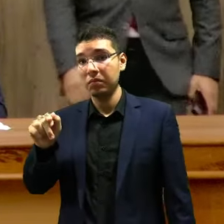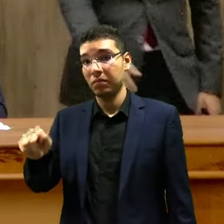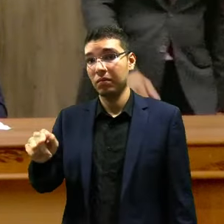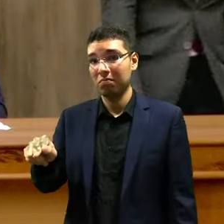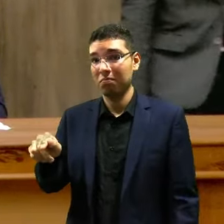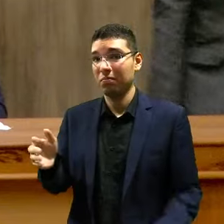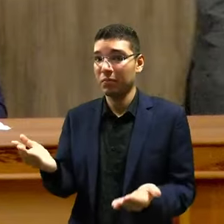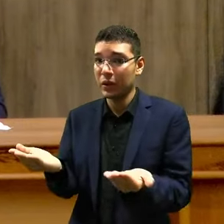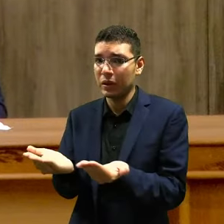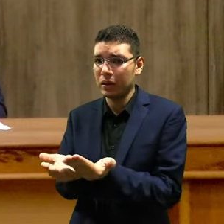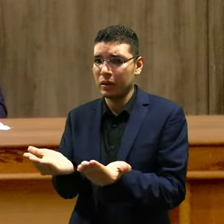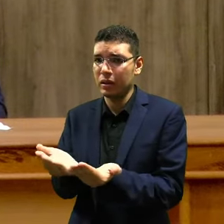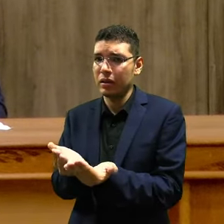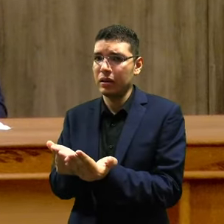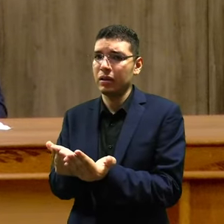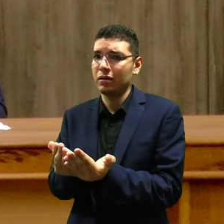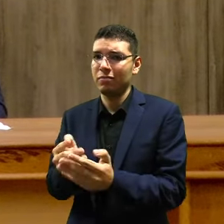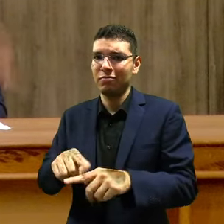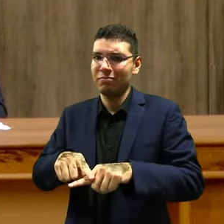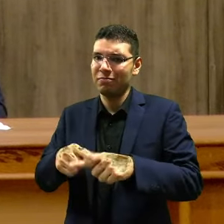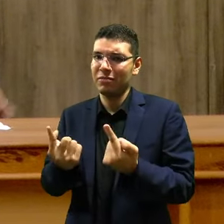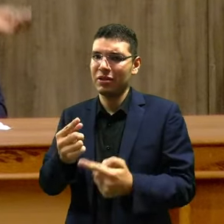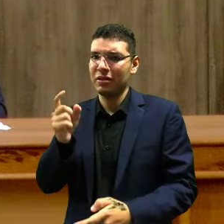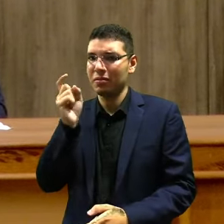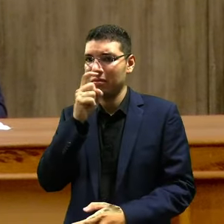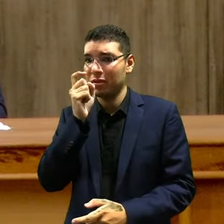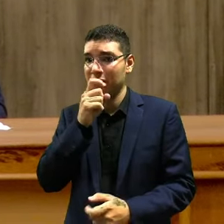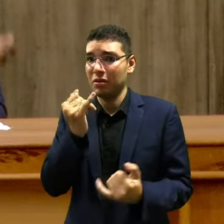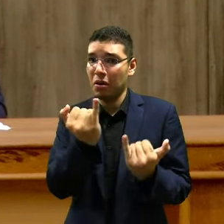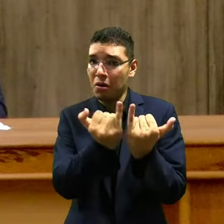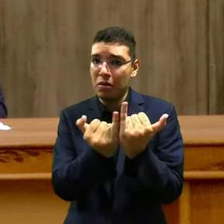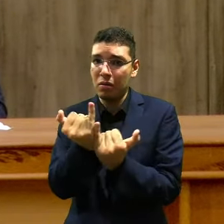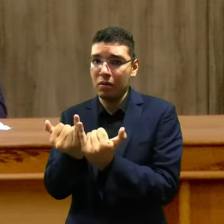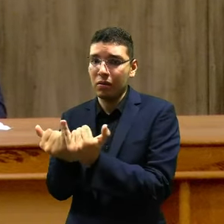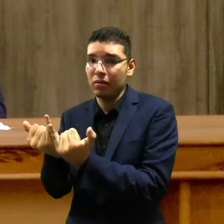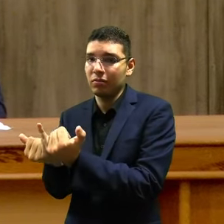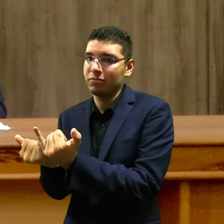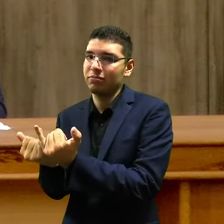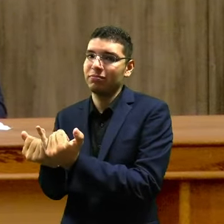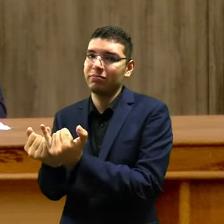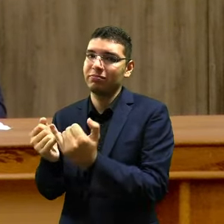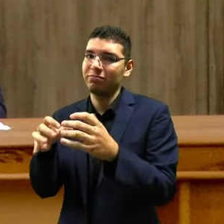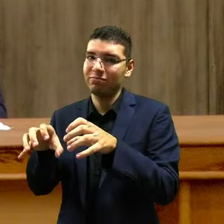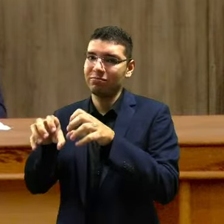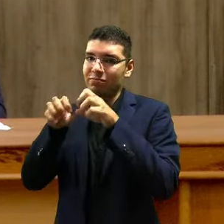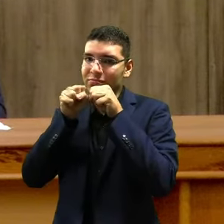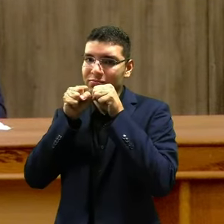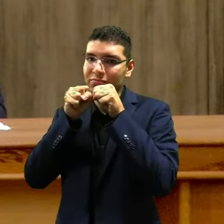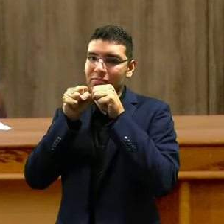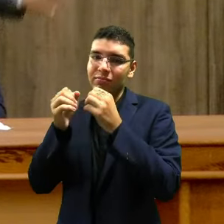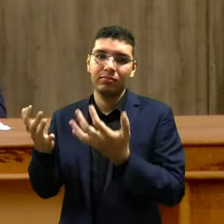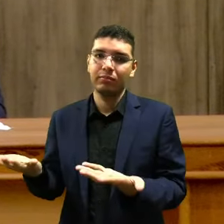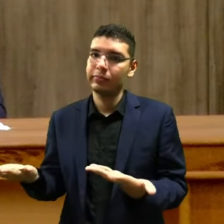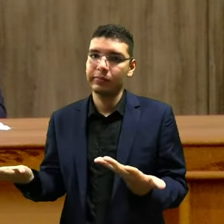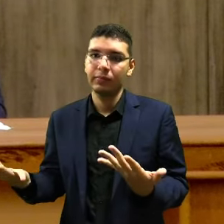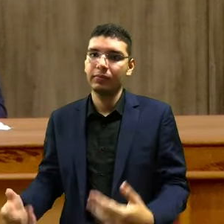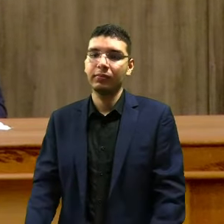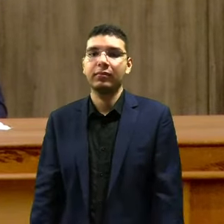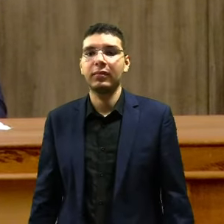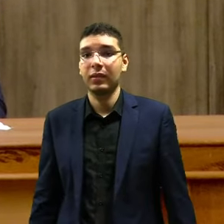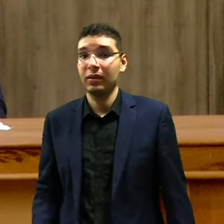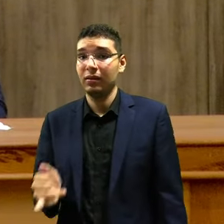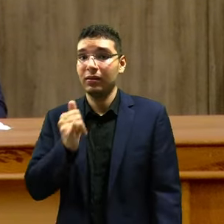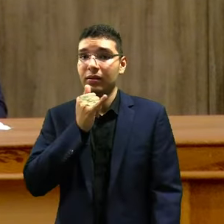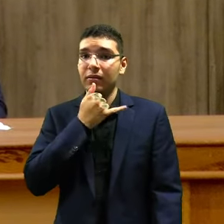crente e a é mentirosa fuxiqueira caluniadora fala mal da gente ei irmão é triste não tem